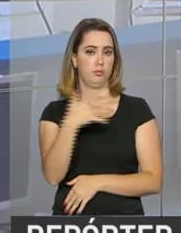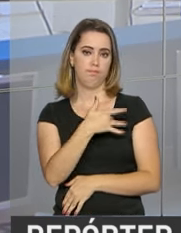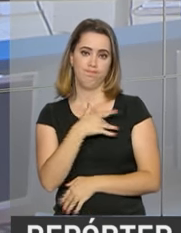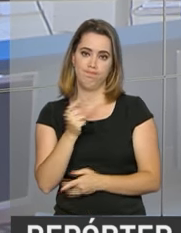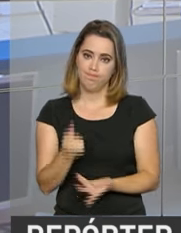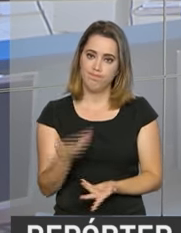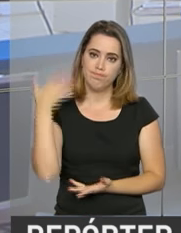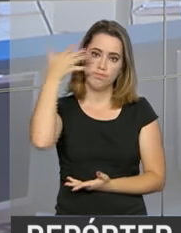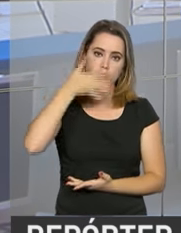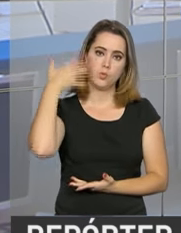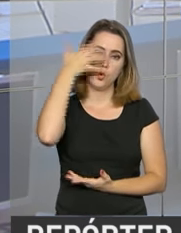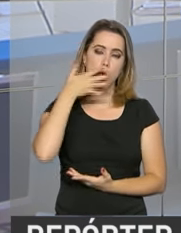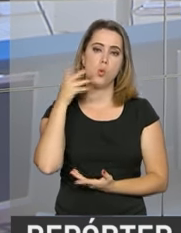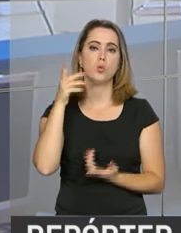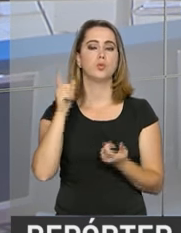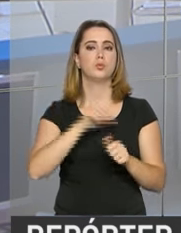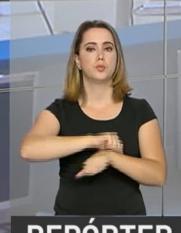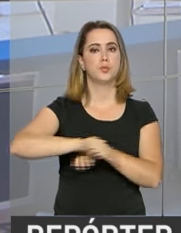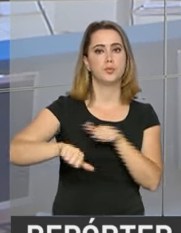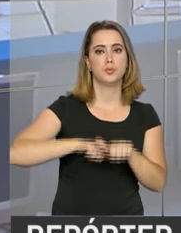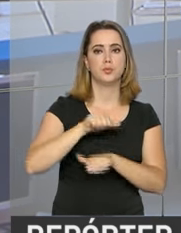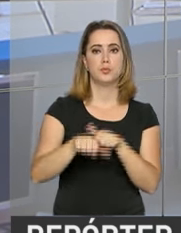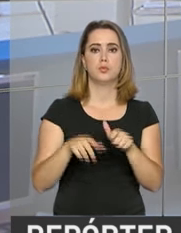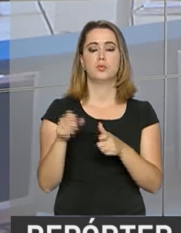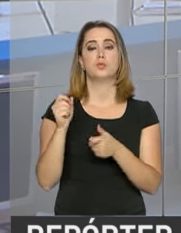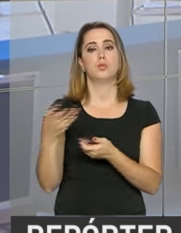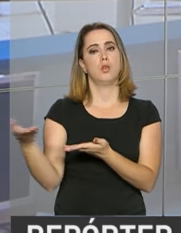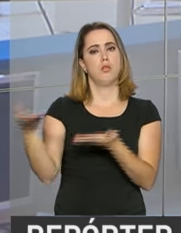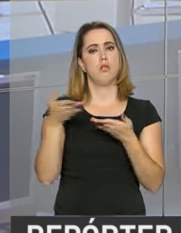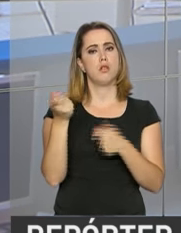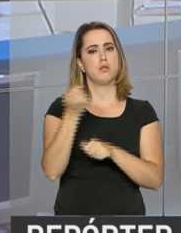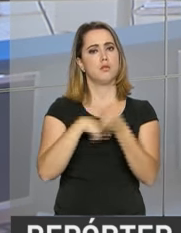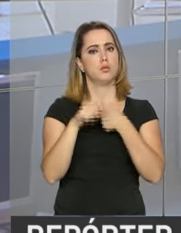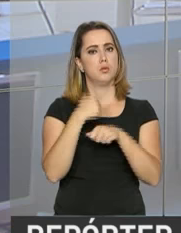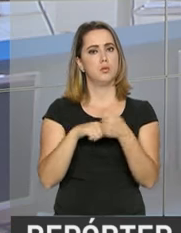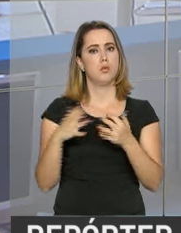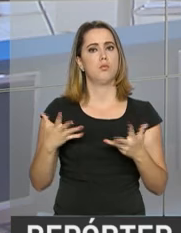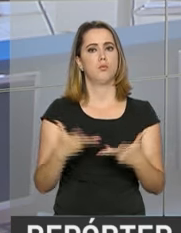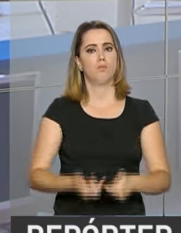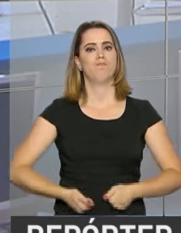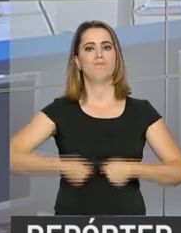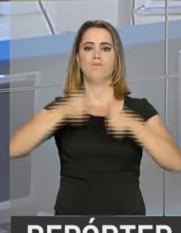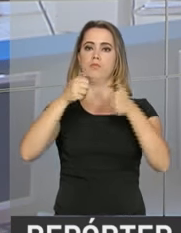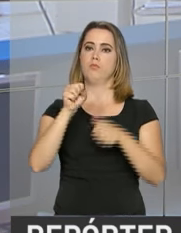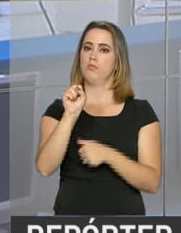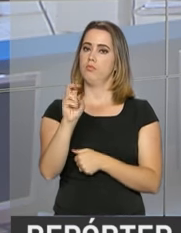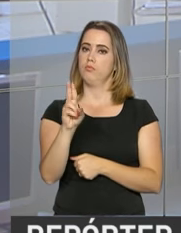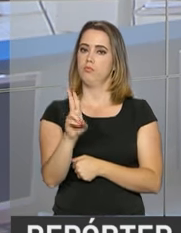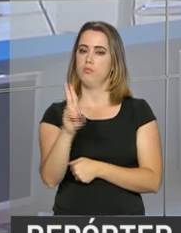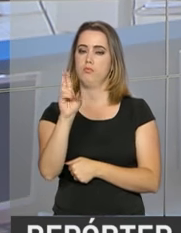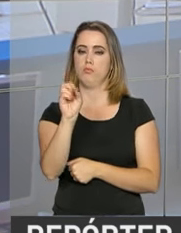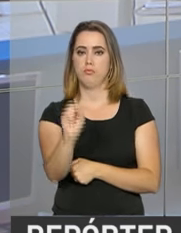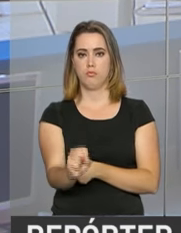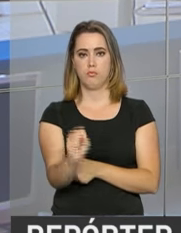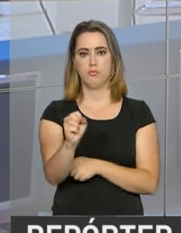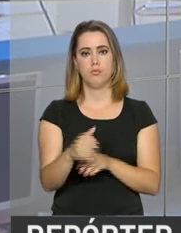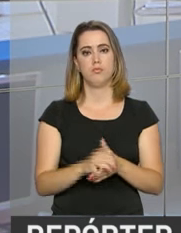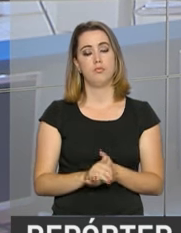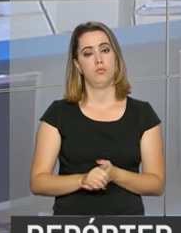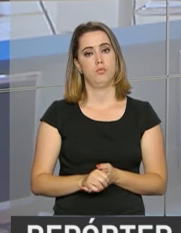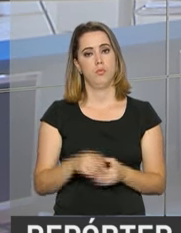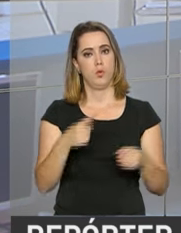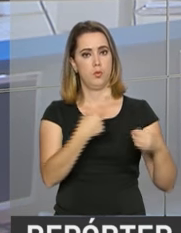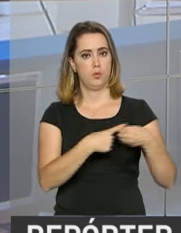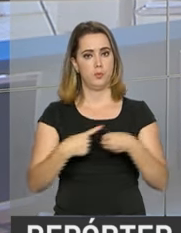saúde Ricardo Barros explicou hoje as mudanças que devem trazer mais economia e ciência ao sistema único de saúde